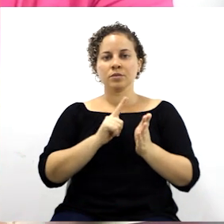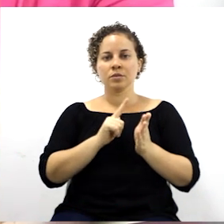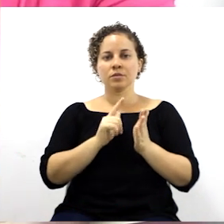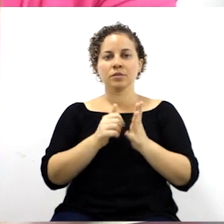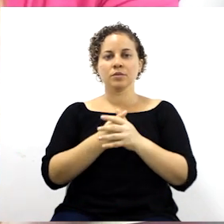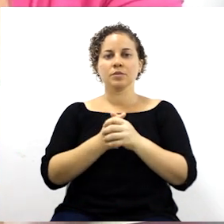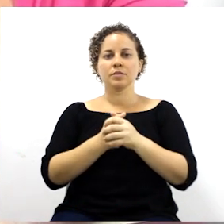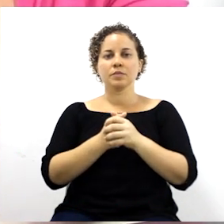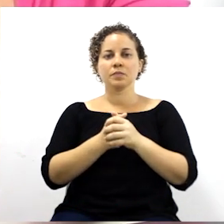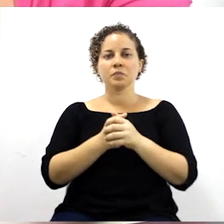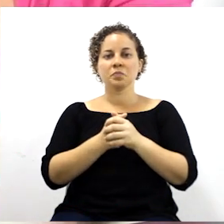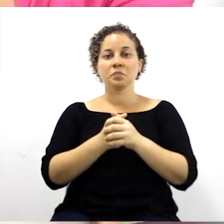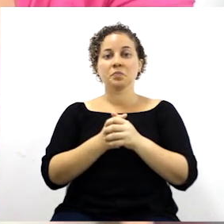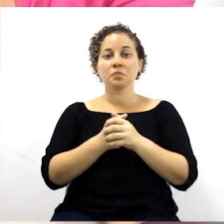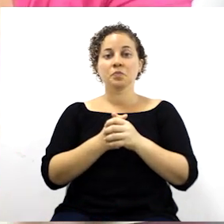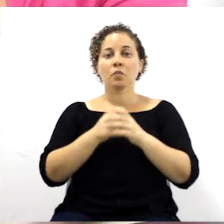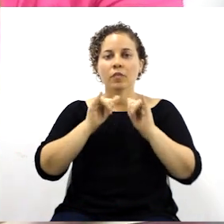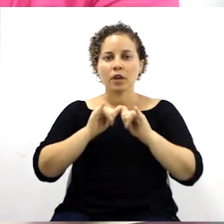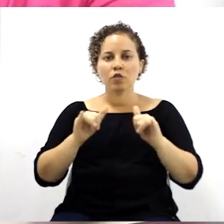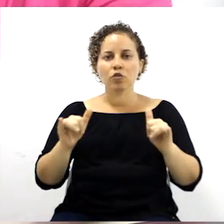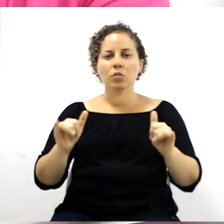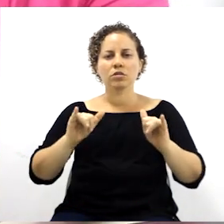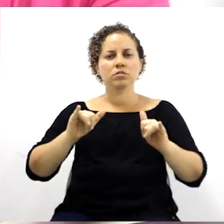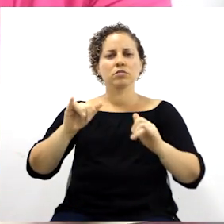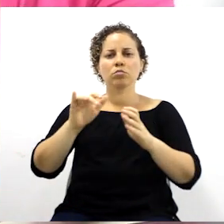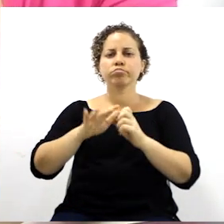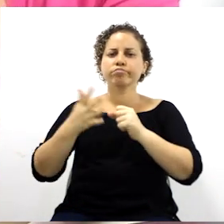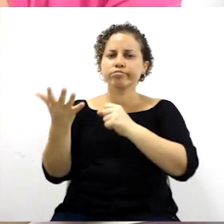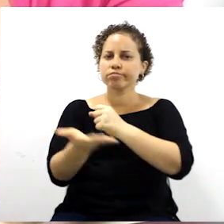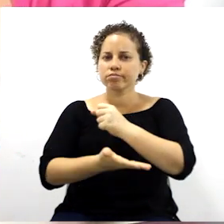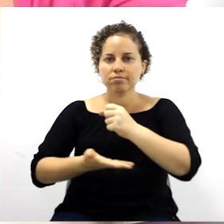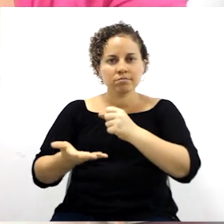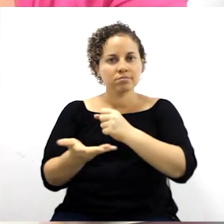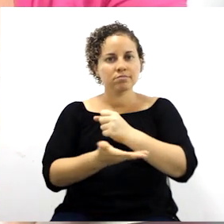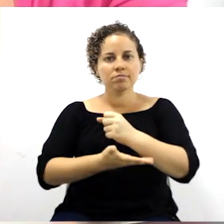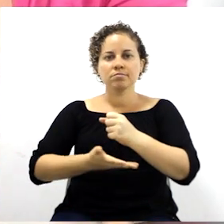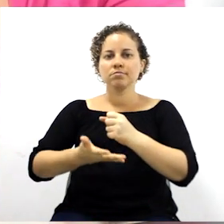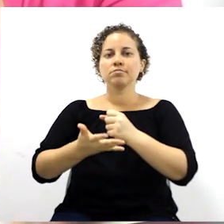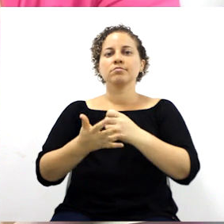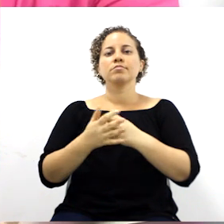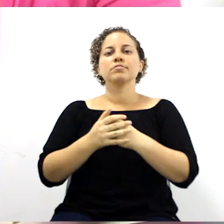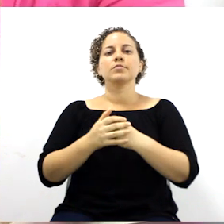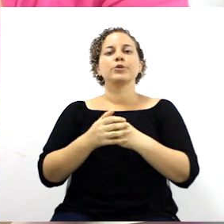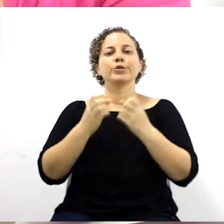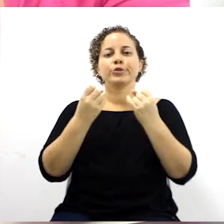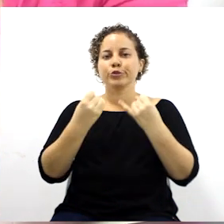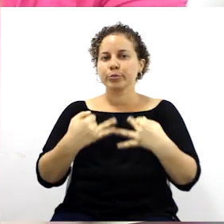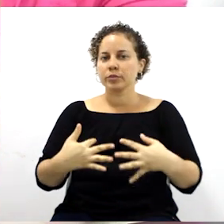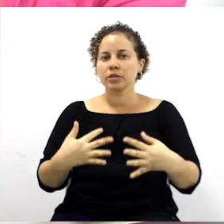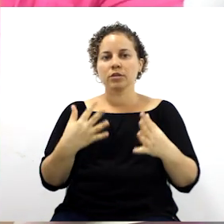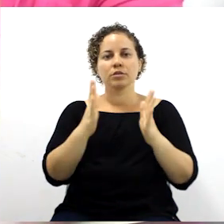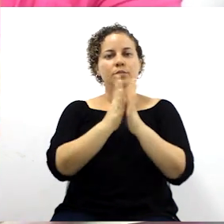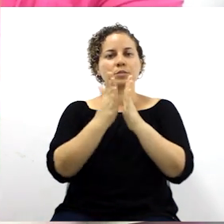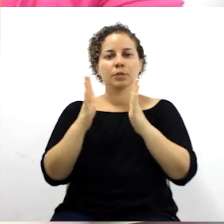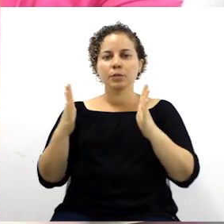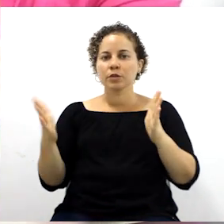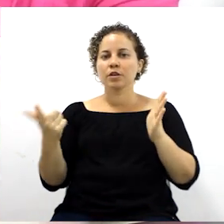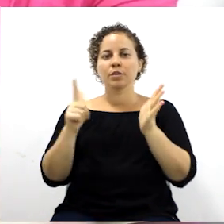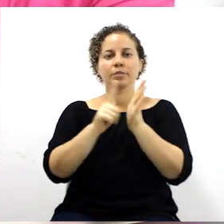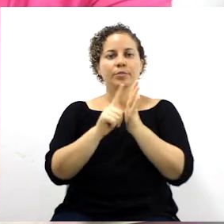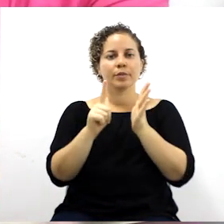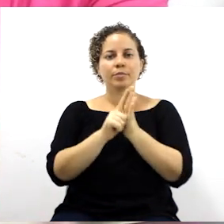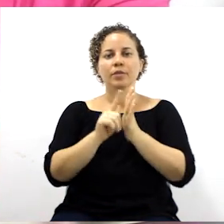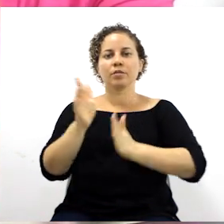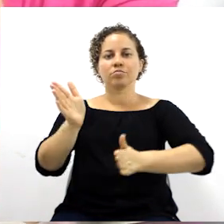das vezes, eles trazem informações de forma geral, né, sobre a biblioteca. Então, são folhetos que informam as condições